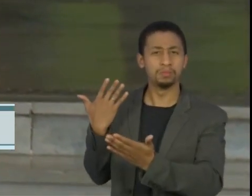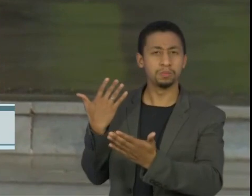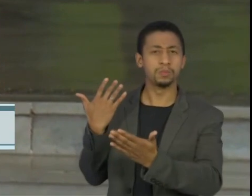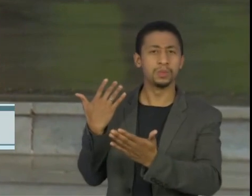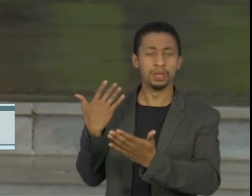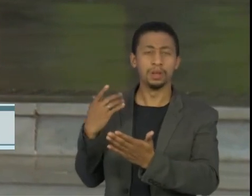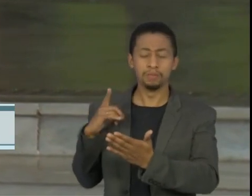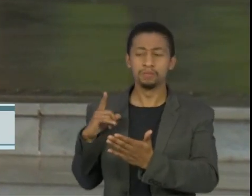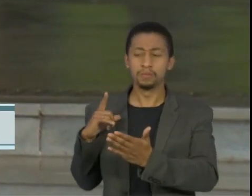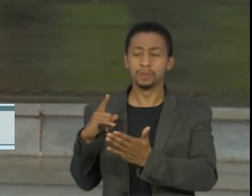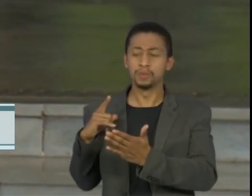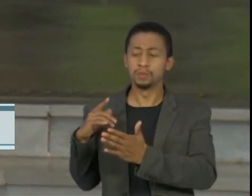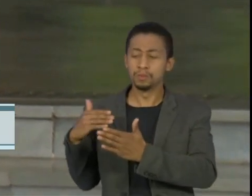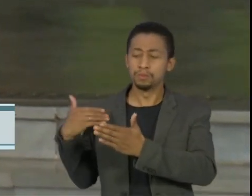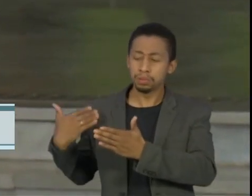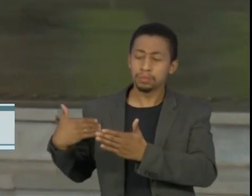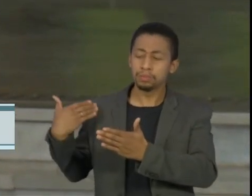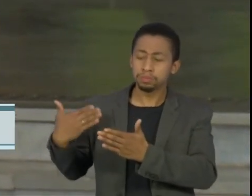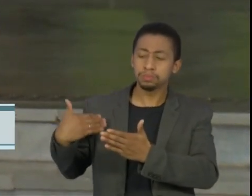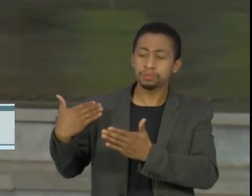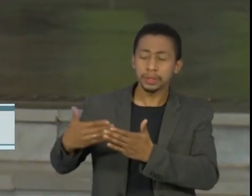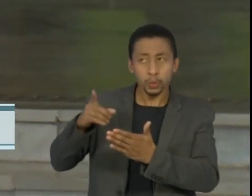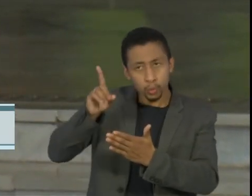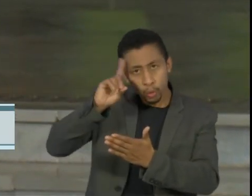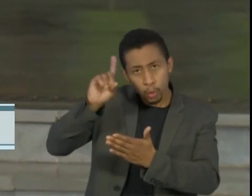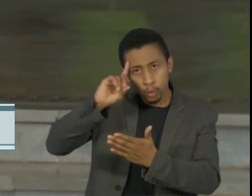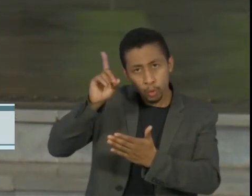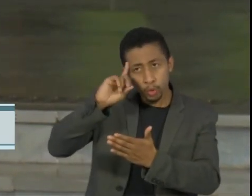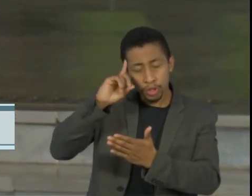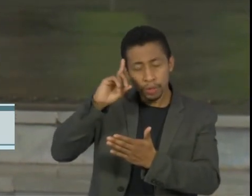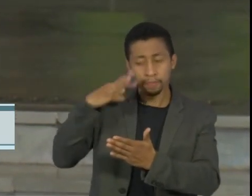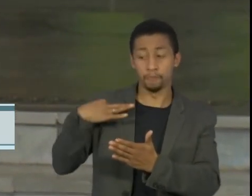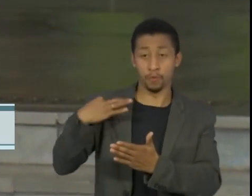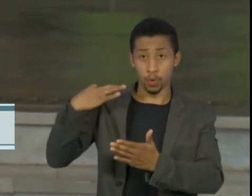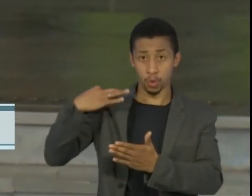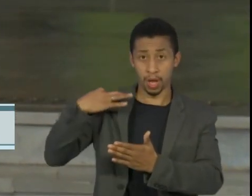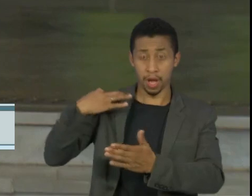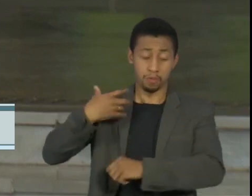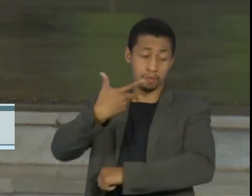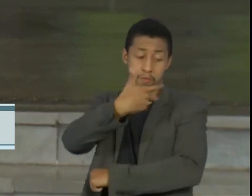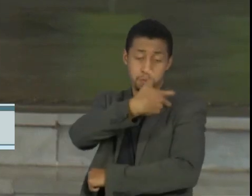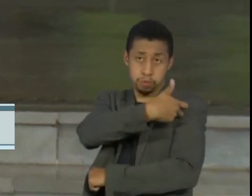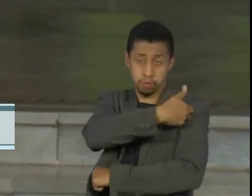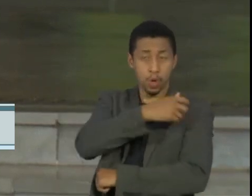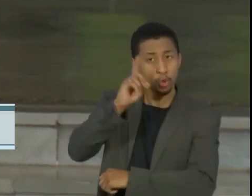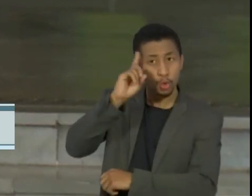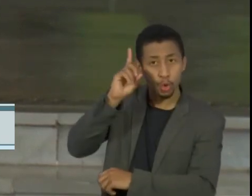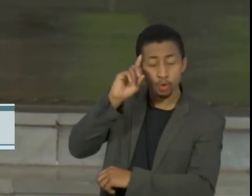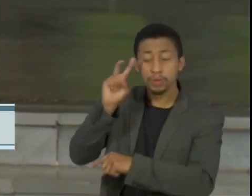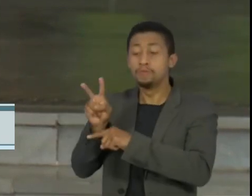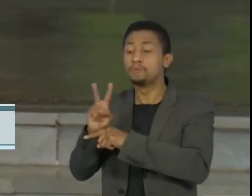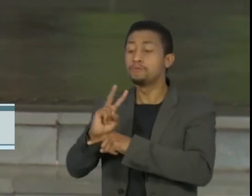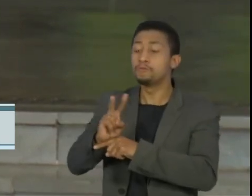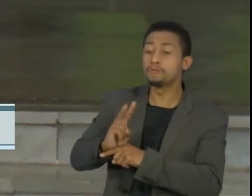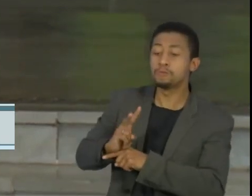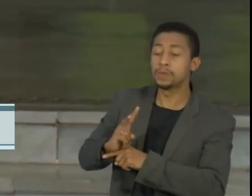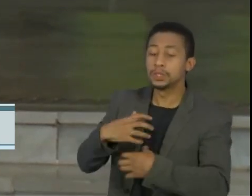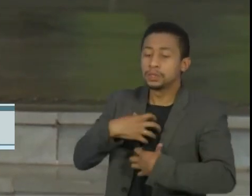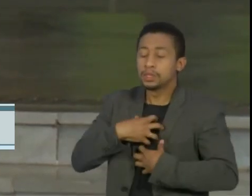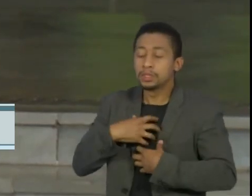um segmento praticamente diário. Quer dizer, se eles têm qualquer intercorrência, se tem algum sintoma, tem